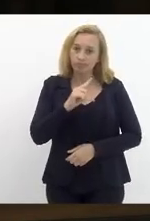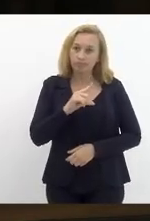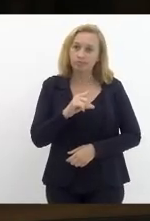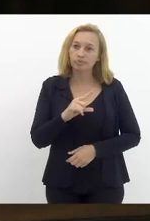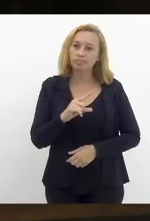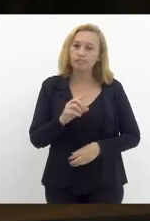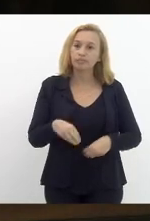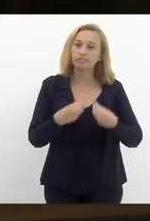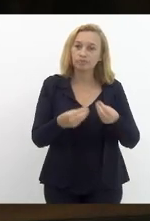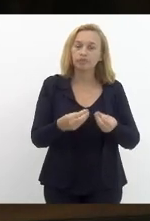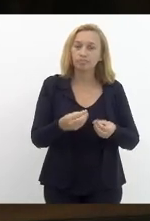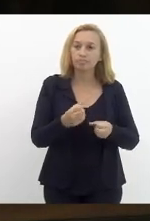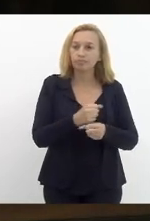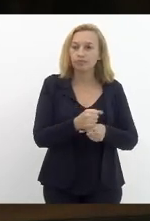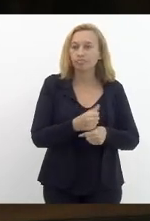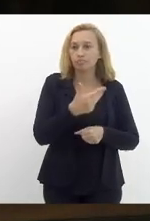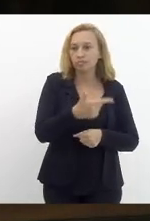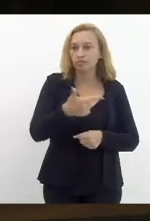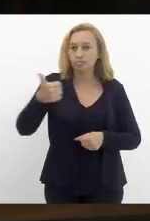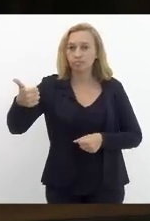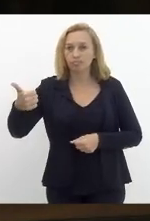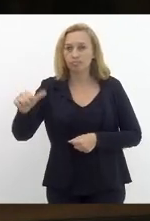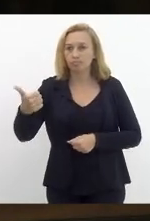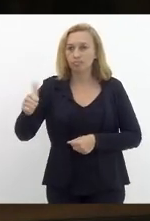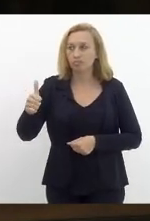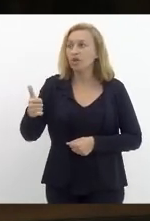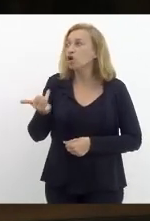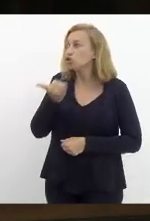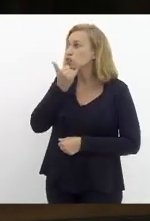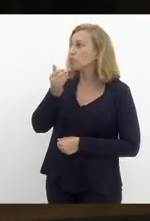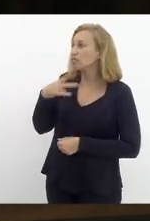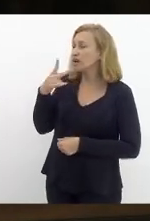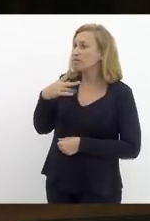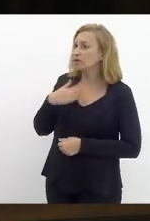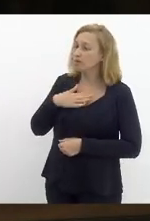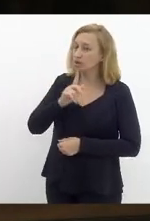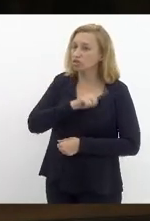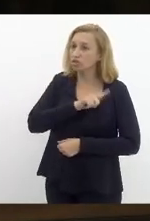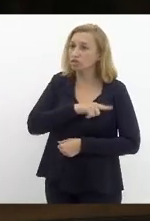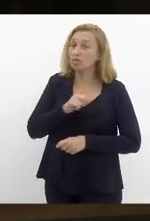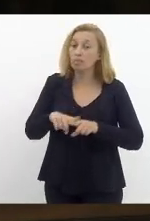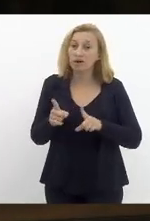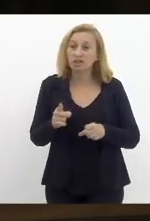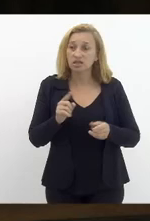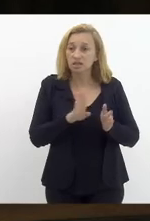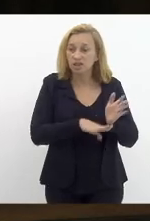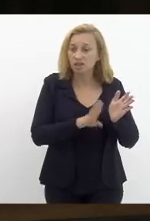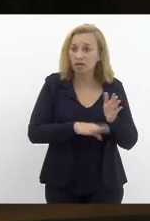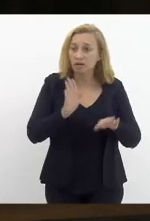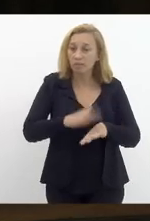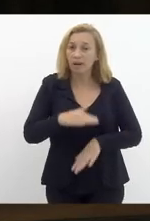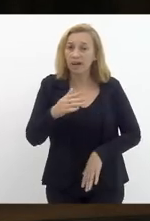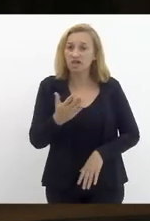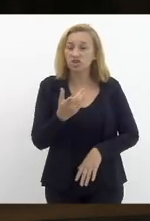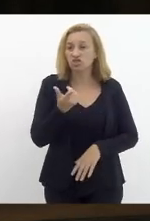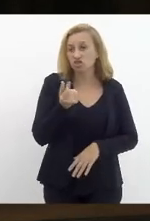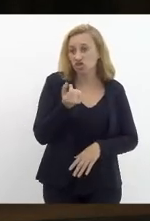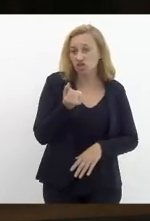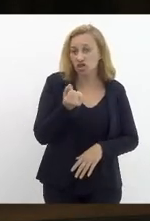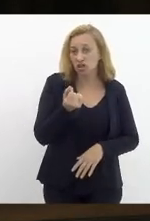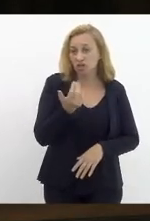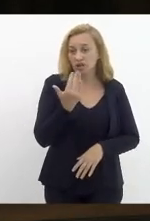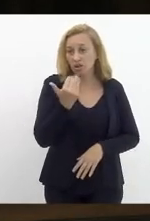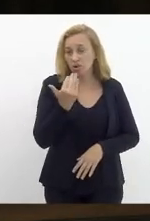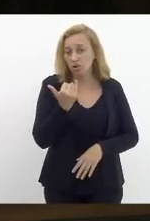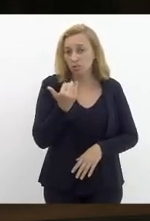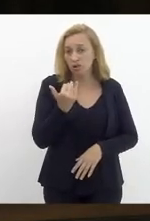em 2011. Desculpe eu dizer que foi na minha gestão. Mas a gente gastava mais dinheiro na alimentação do preso